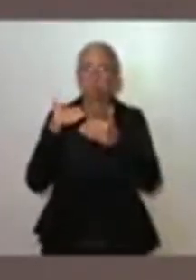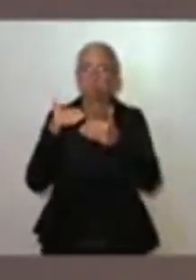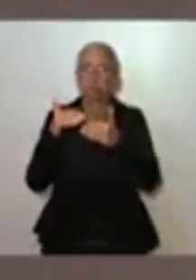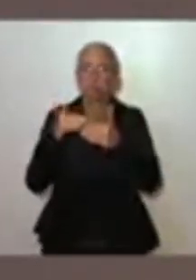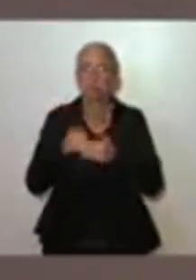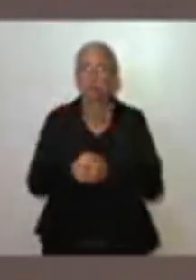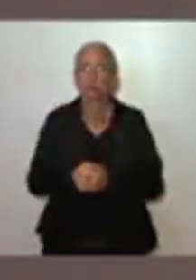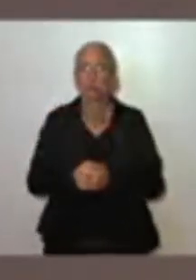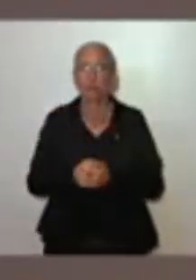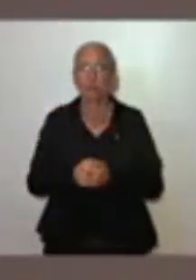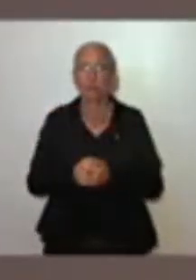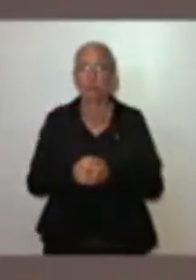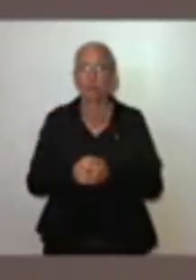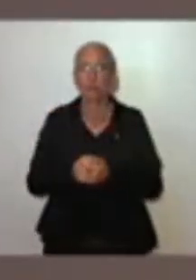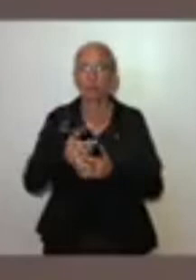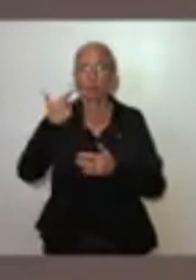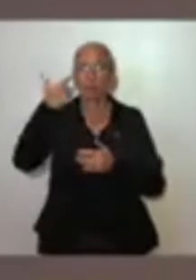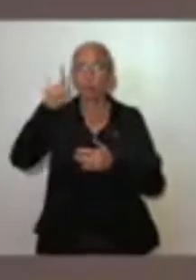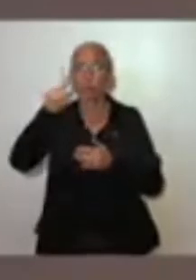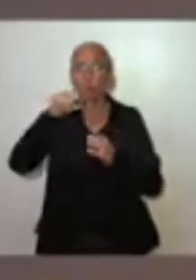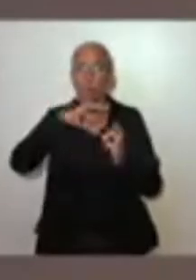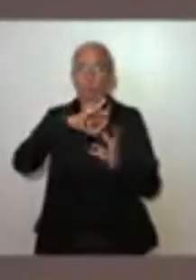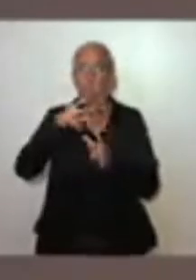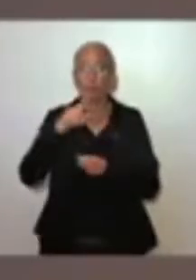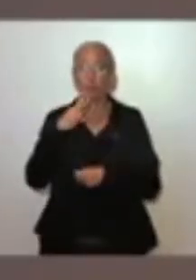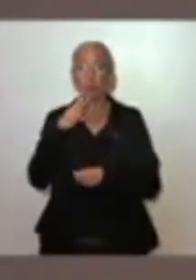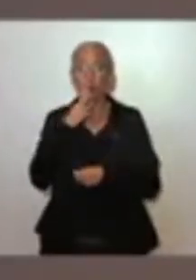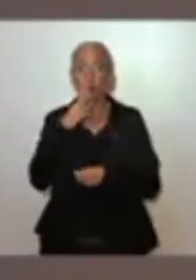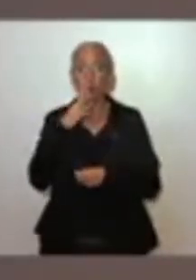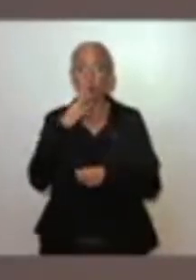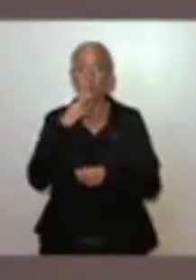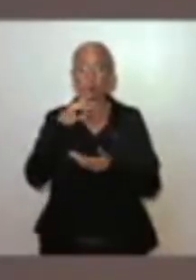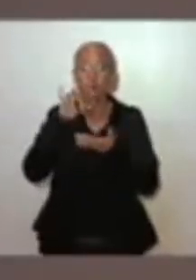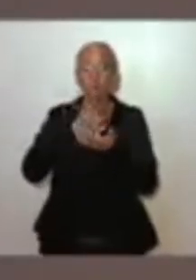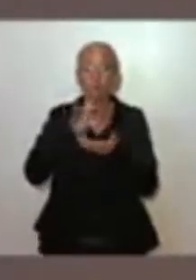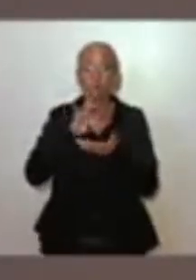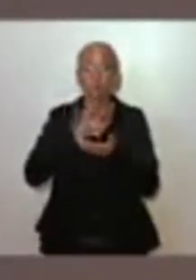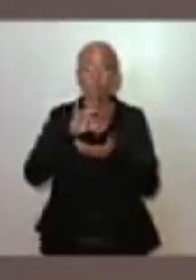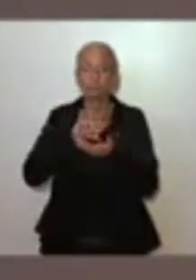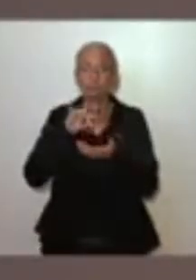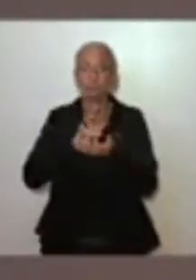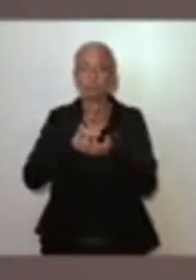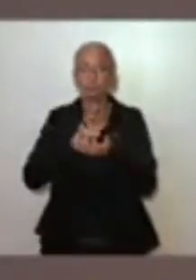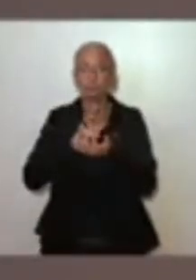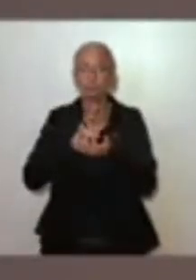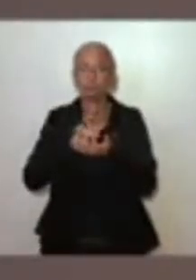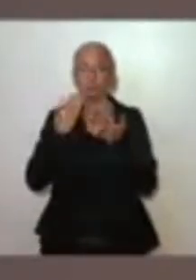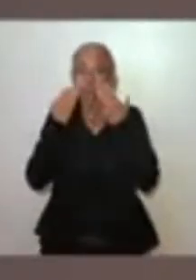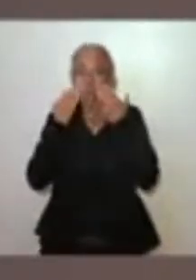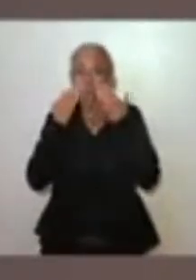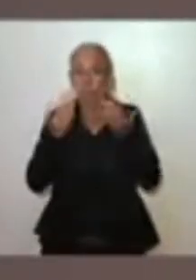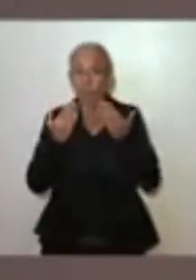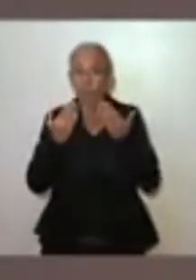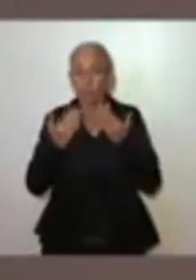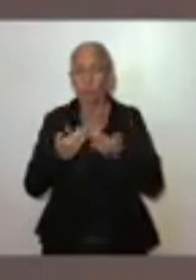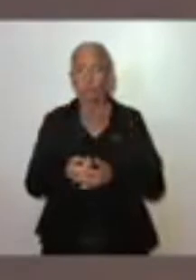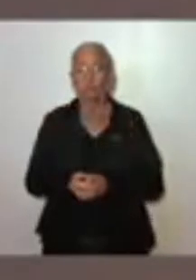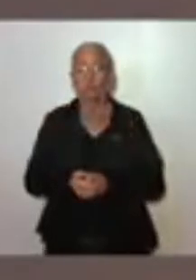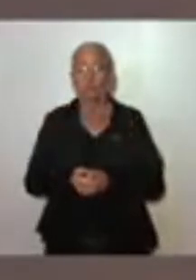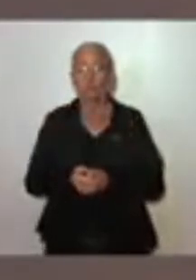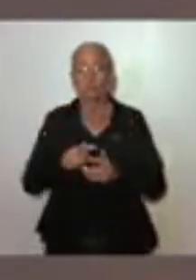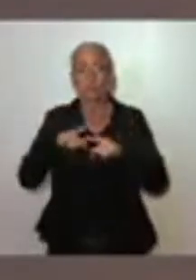não é importação de coisa alguma é um reconhecimento de uma realidade que nós escamoteava luz se